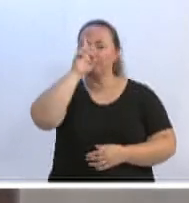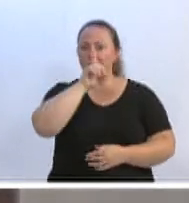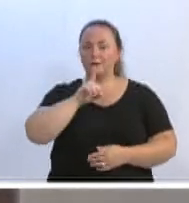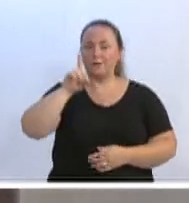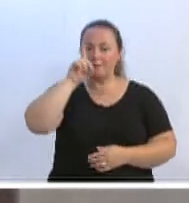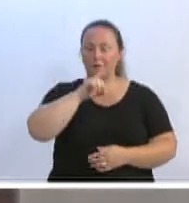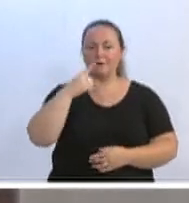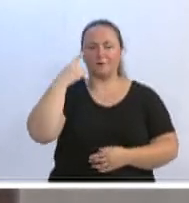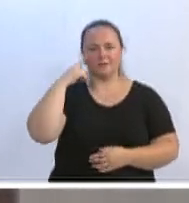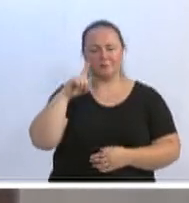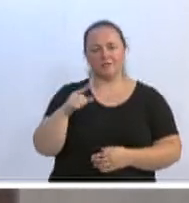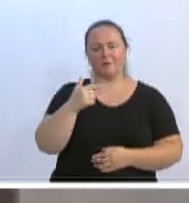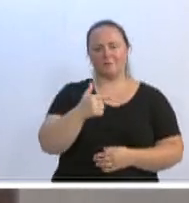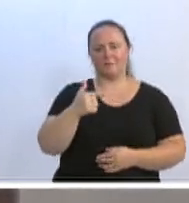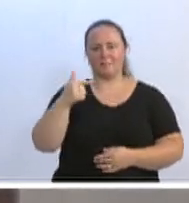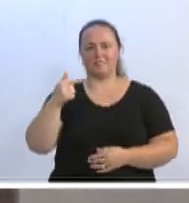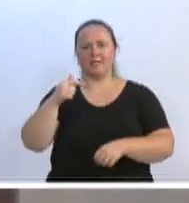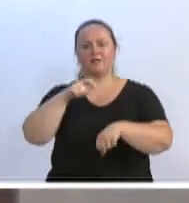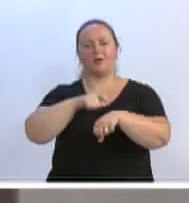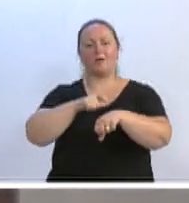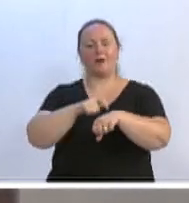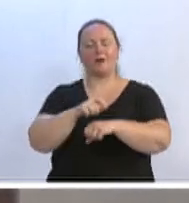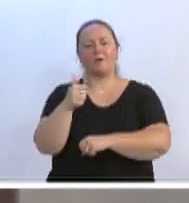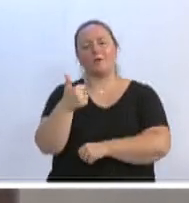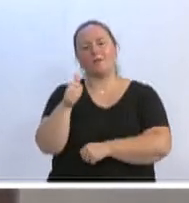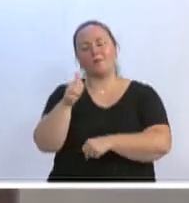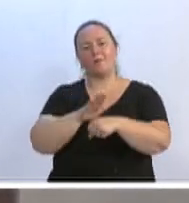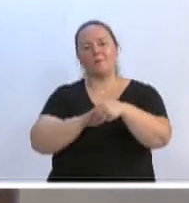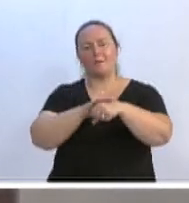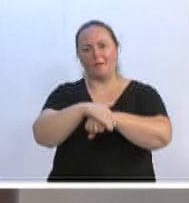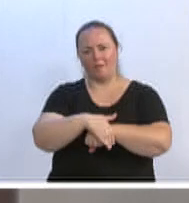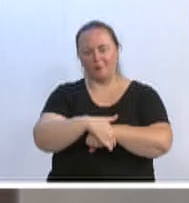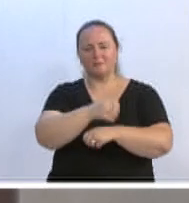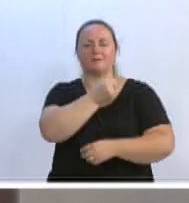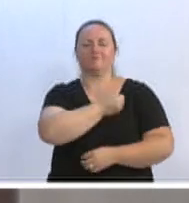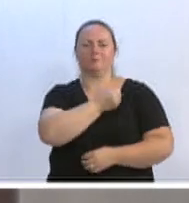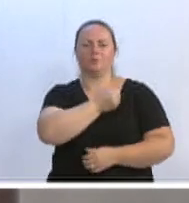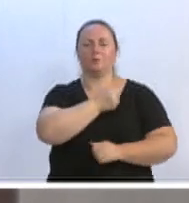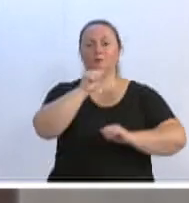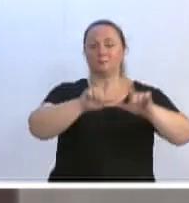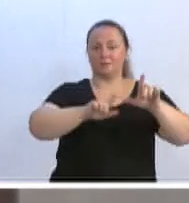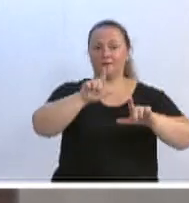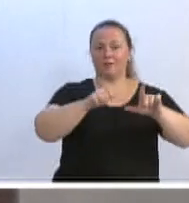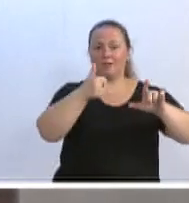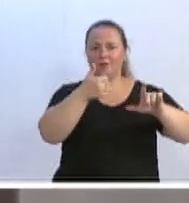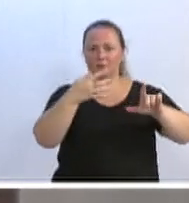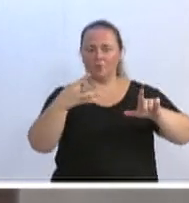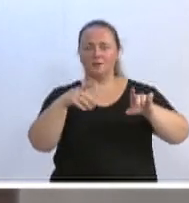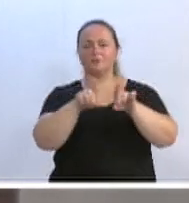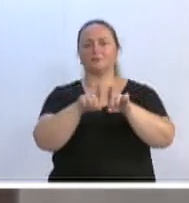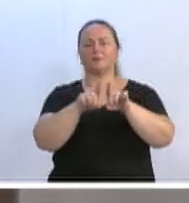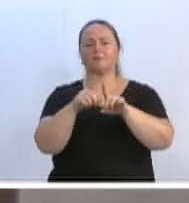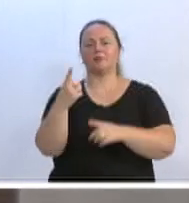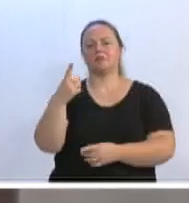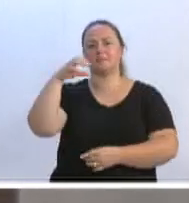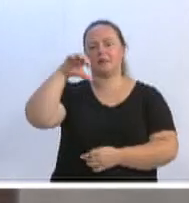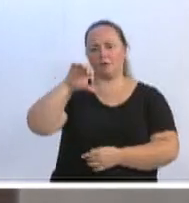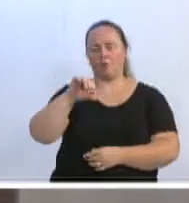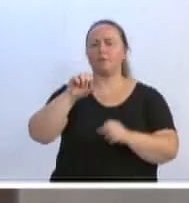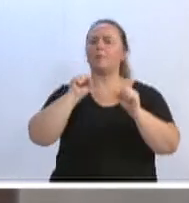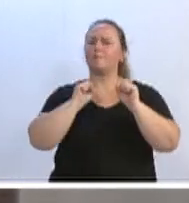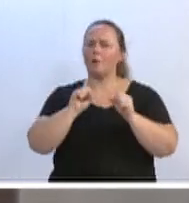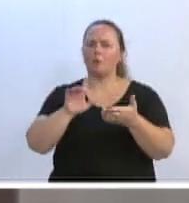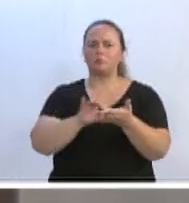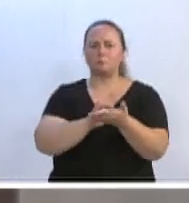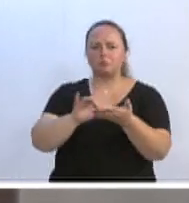27, às 23 horas, nos canais 14 da NET 19 da BTV. Pode ser assistido em desktops,